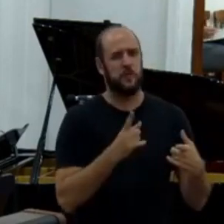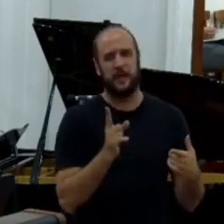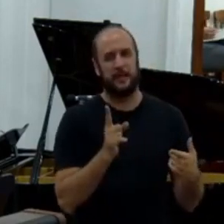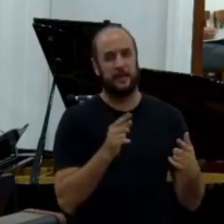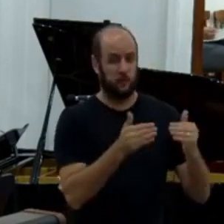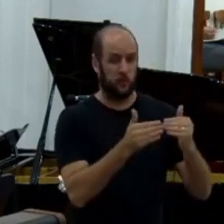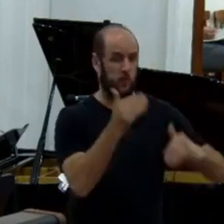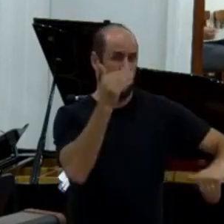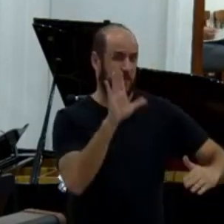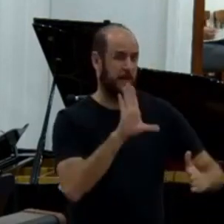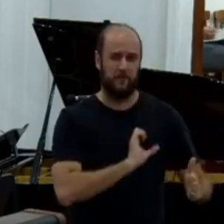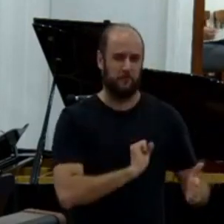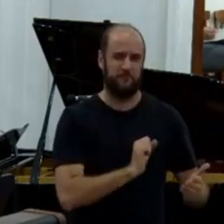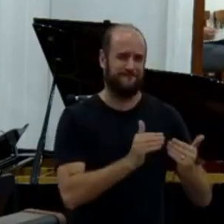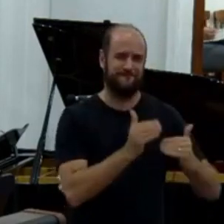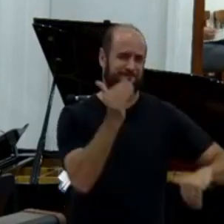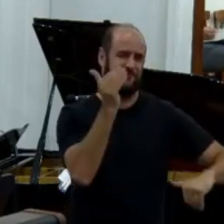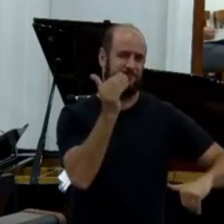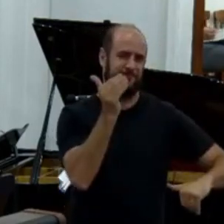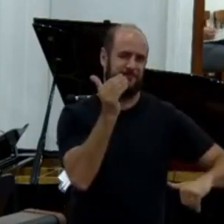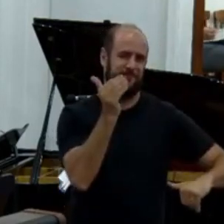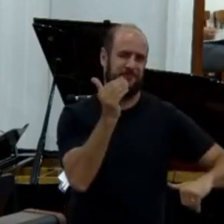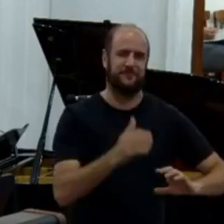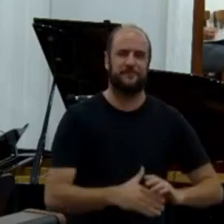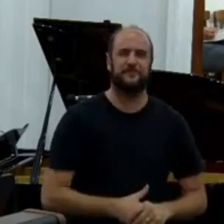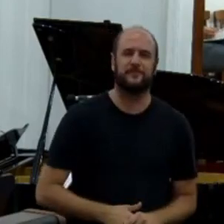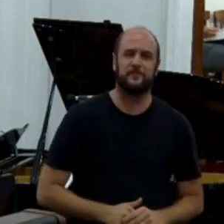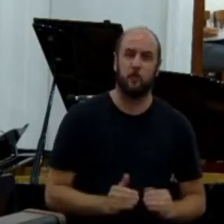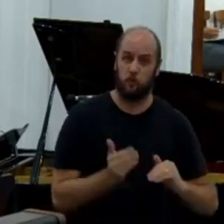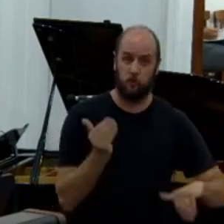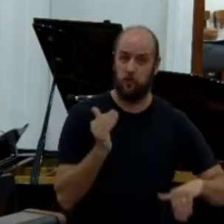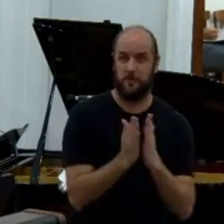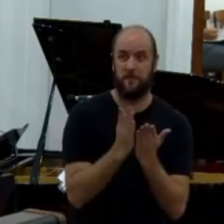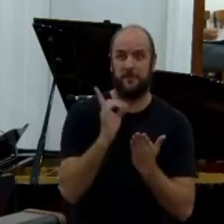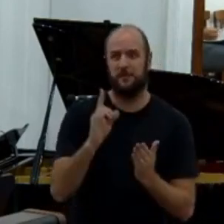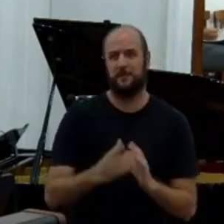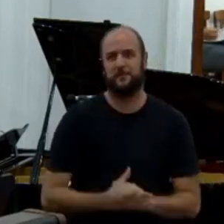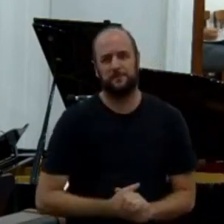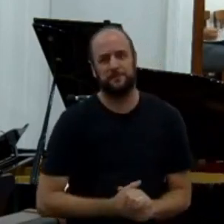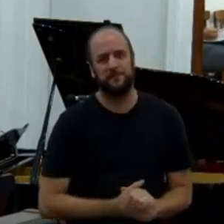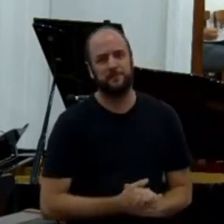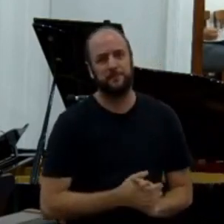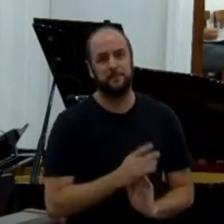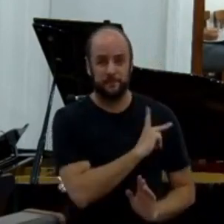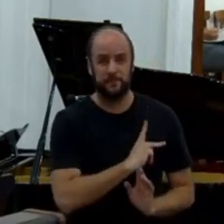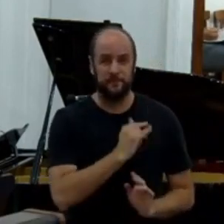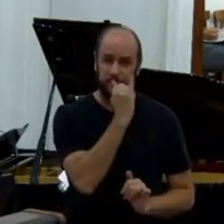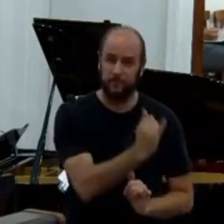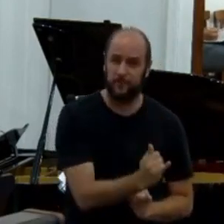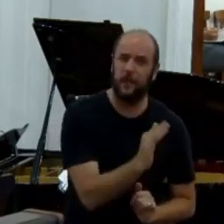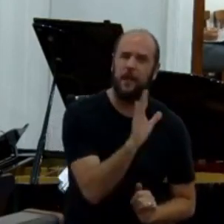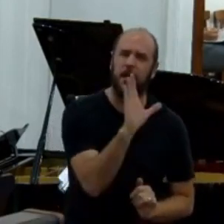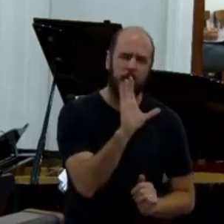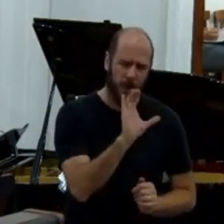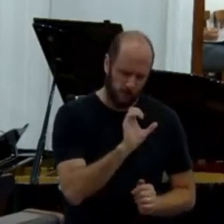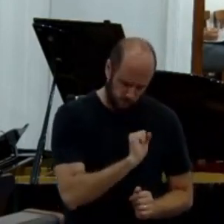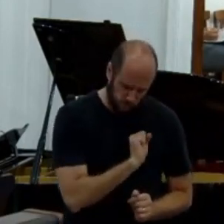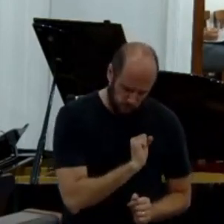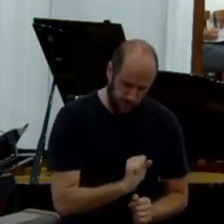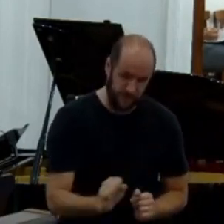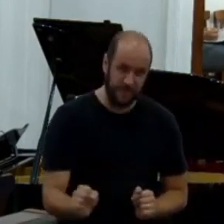amar de acordo com a palavra de Deus. Paulo diz, o amor